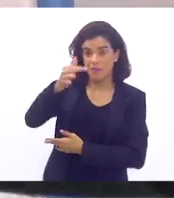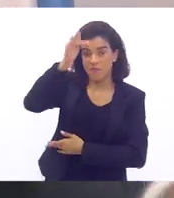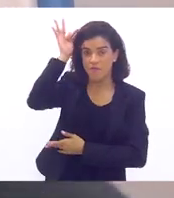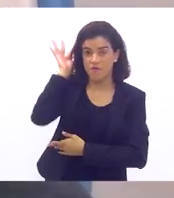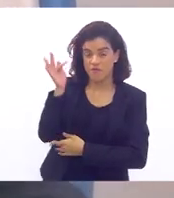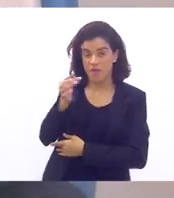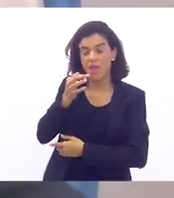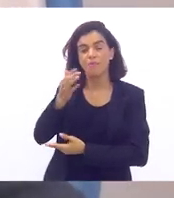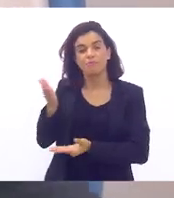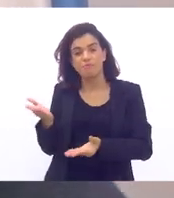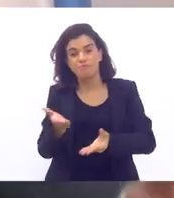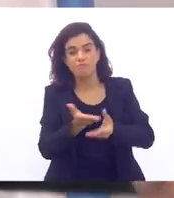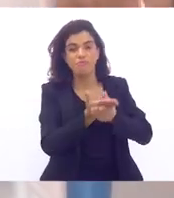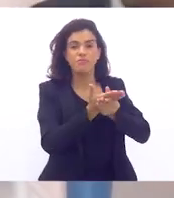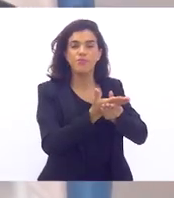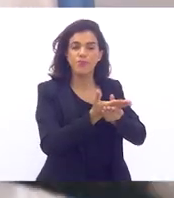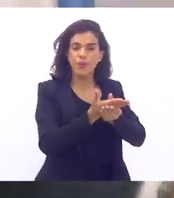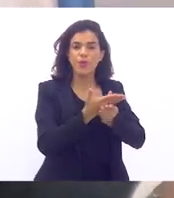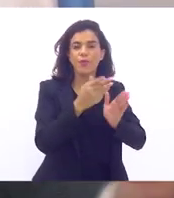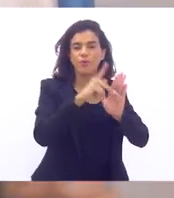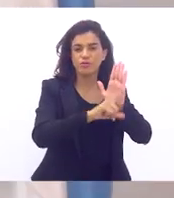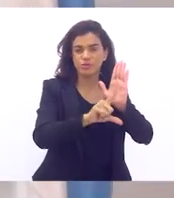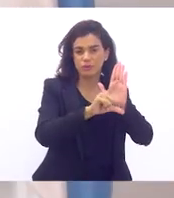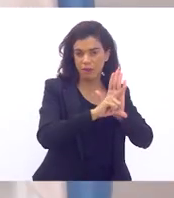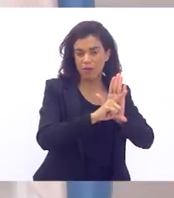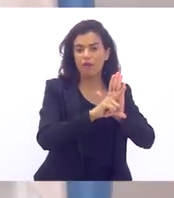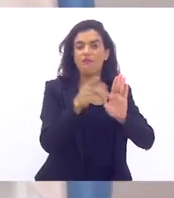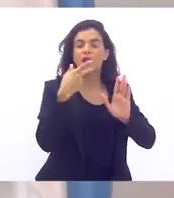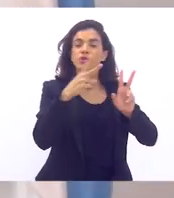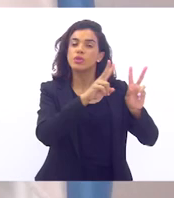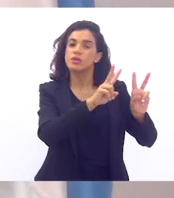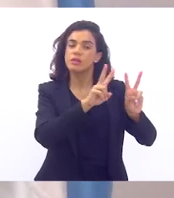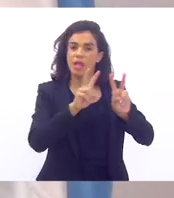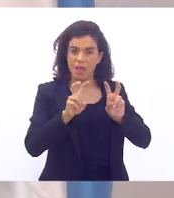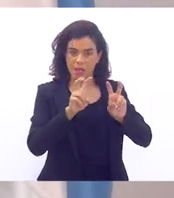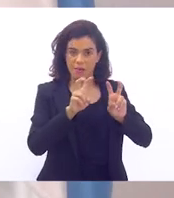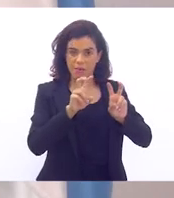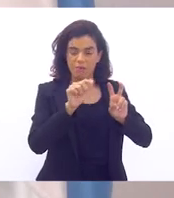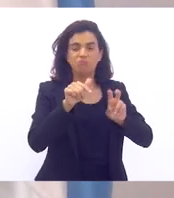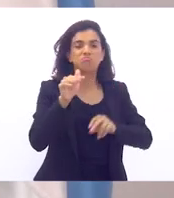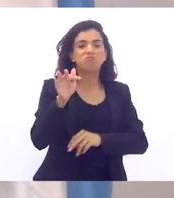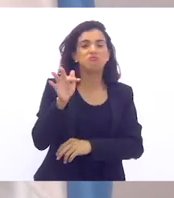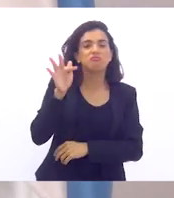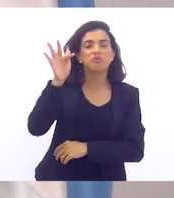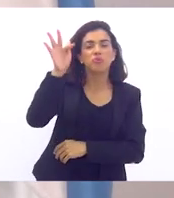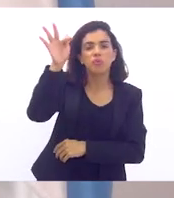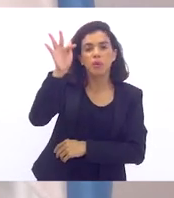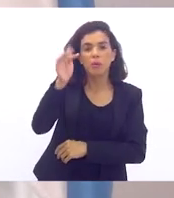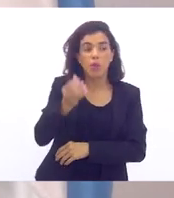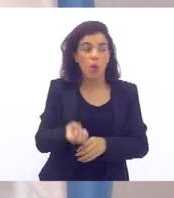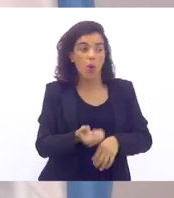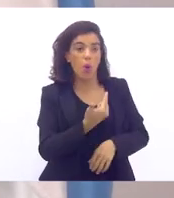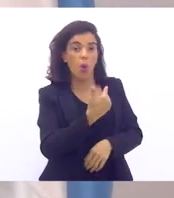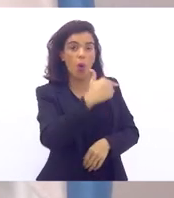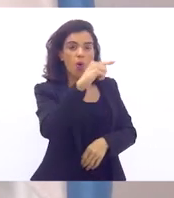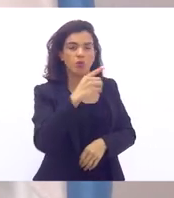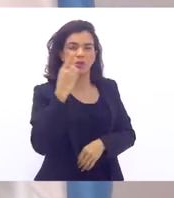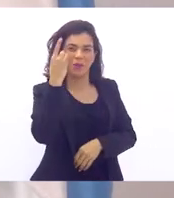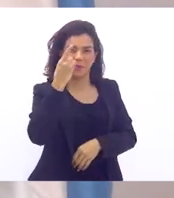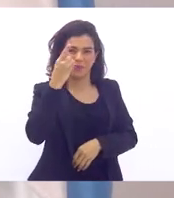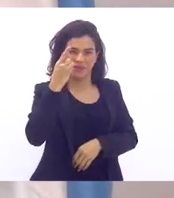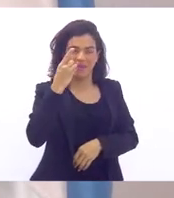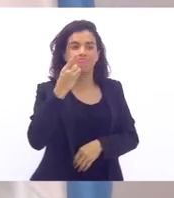protocolou um projeto de lei falando sobre um tema tal se futuramente outro Deputado apresentar um projeto